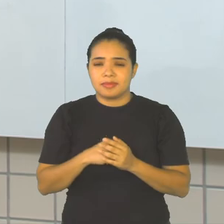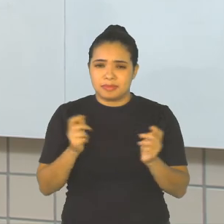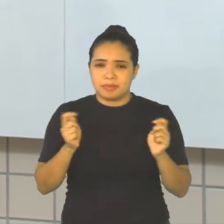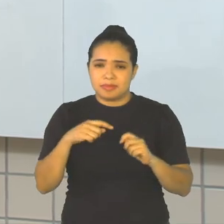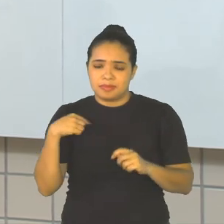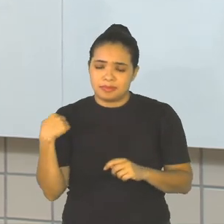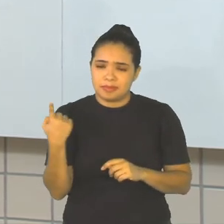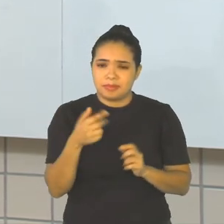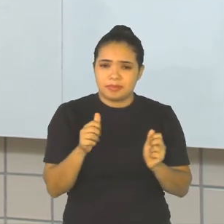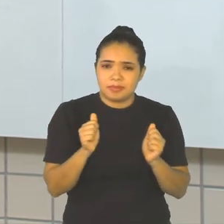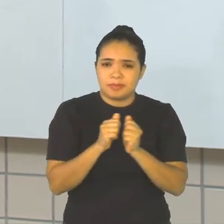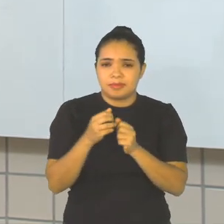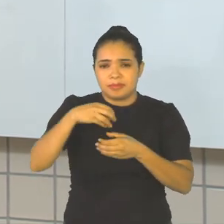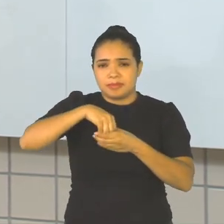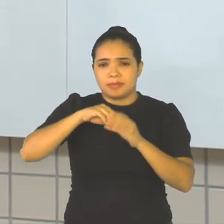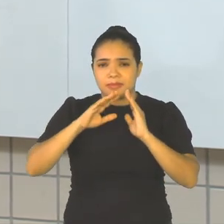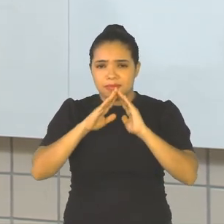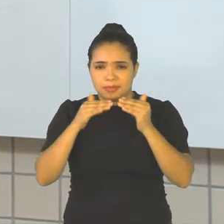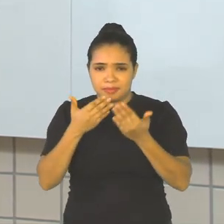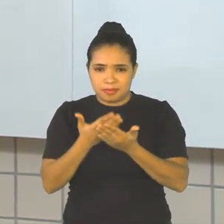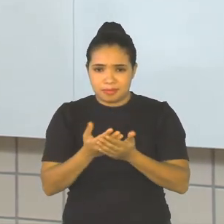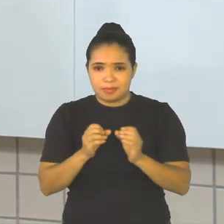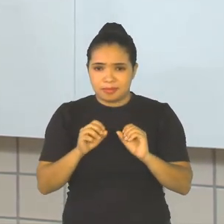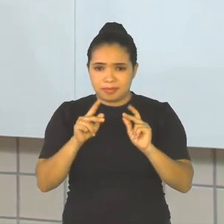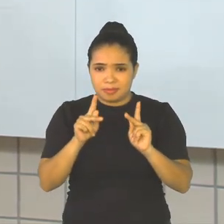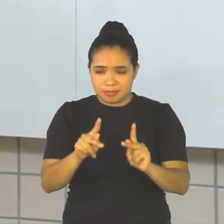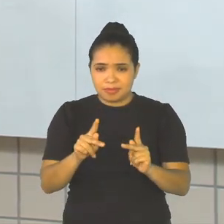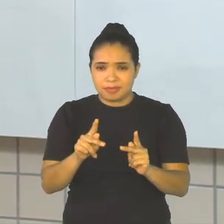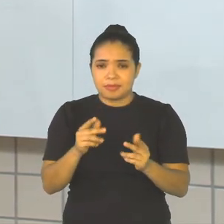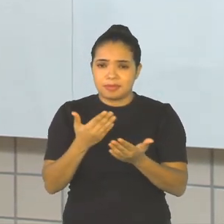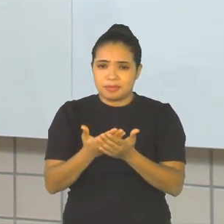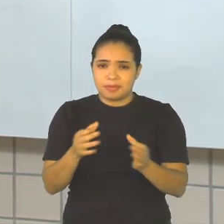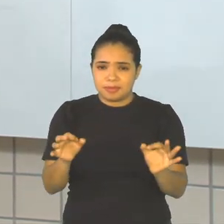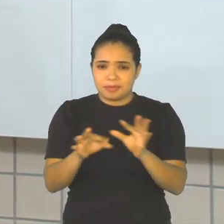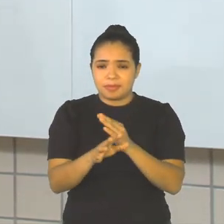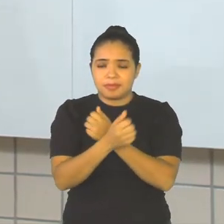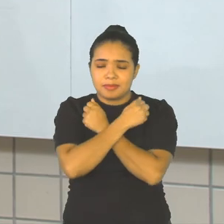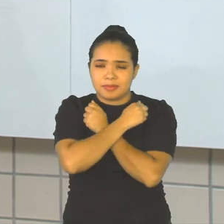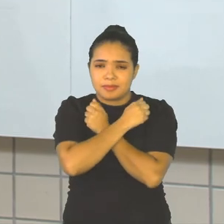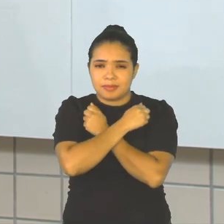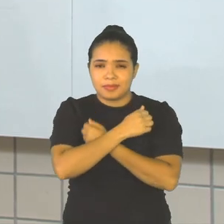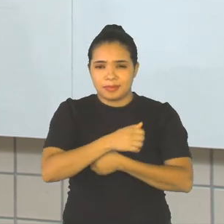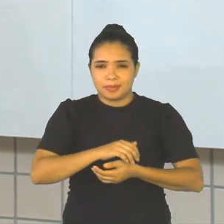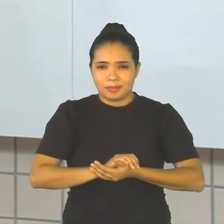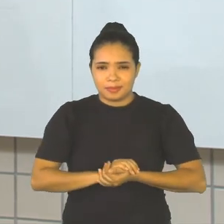dentro das escolas, ok? Nossa aula se encerra aqui e um grande abraço.